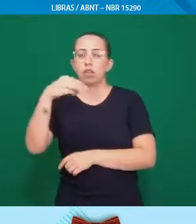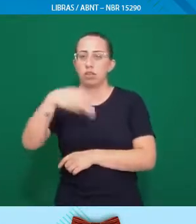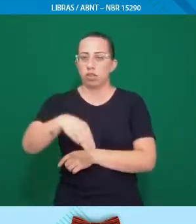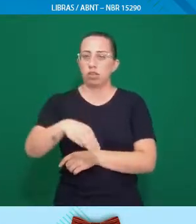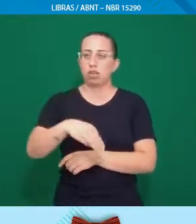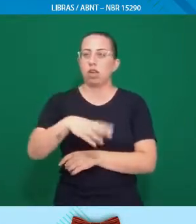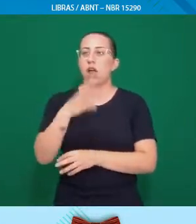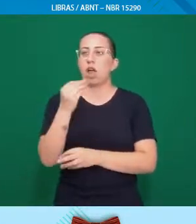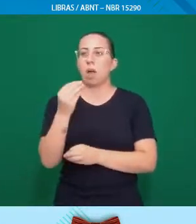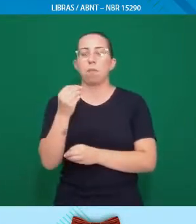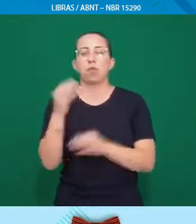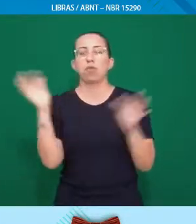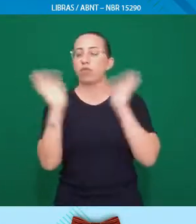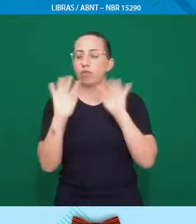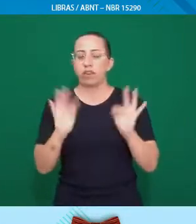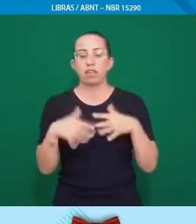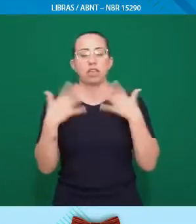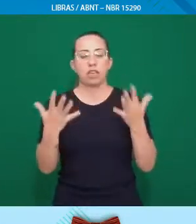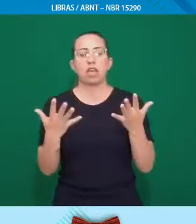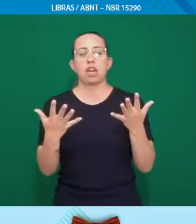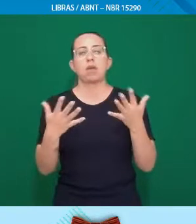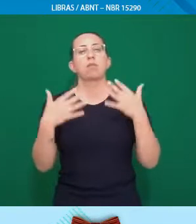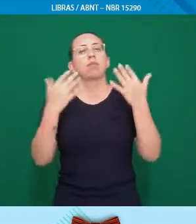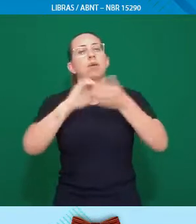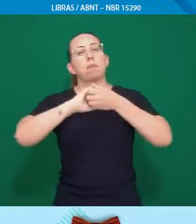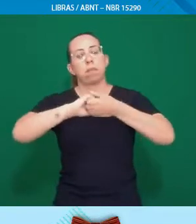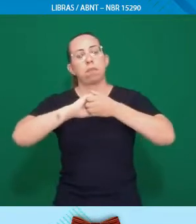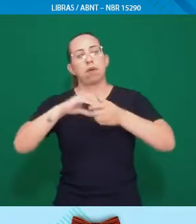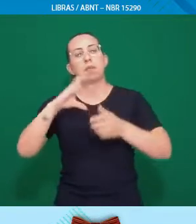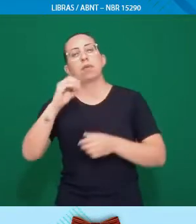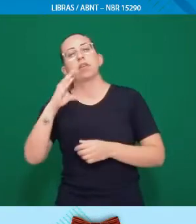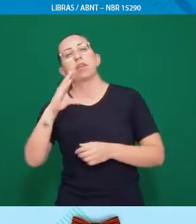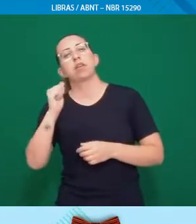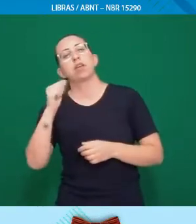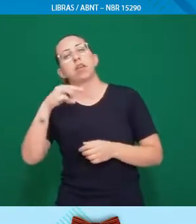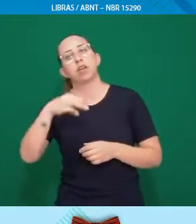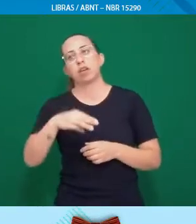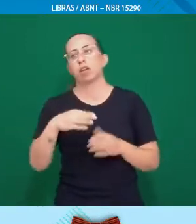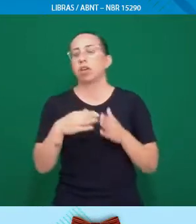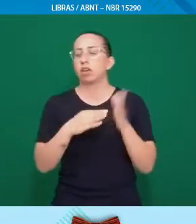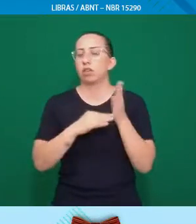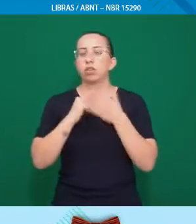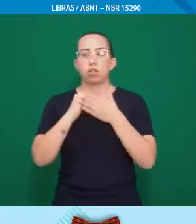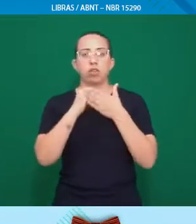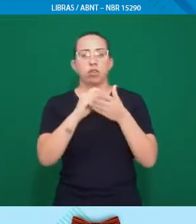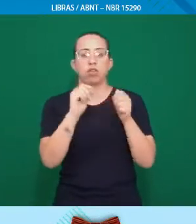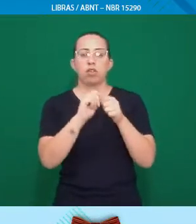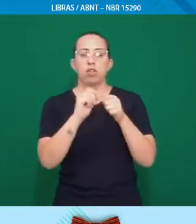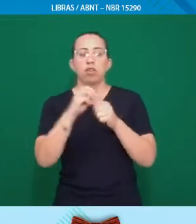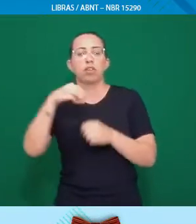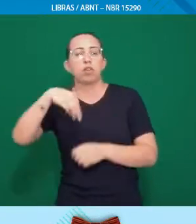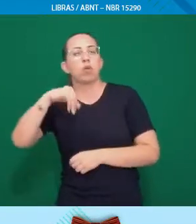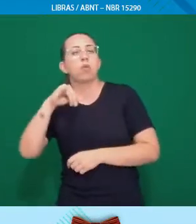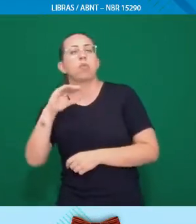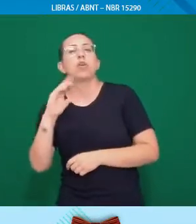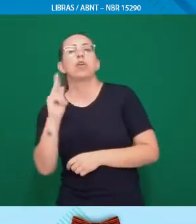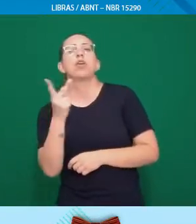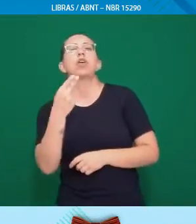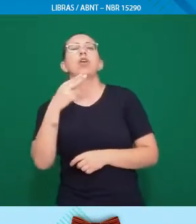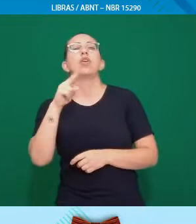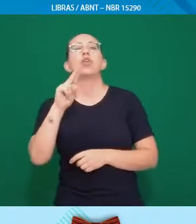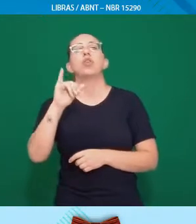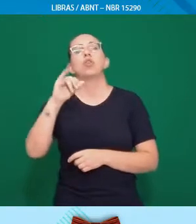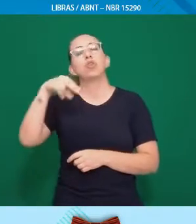grande satisfação que viemos por meio deste parabenizar acoplam e colaboradores pela realização da 27ª edição do michuim